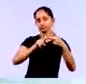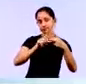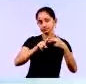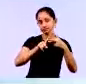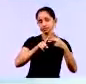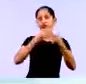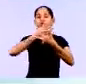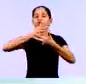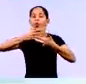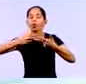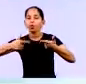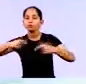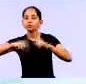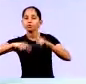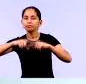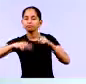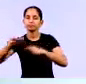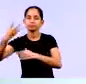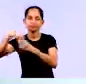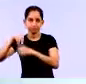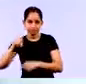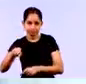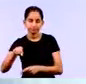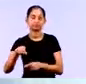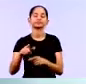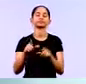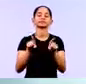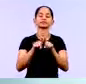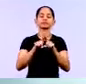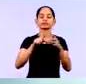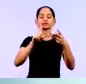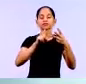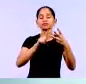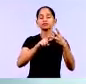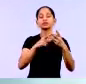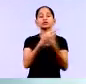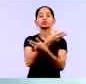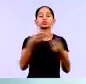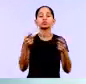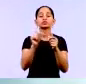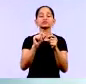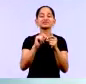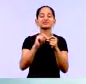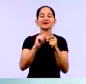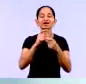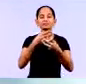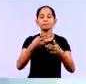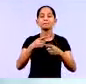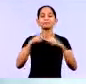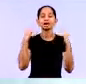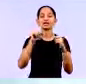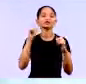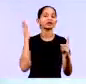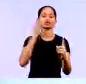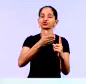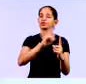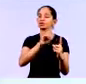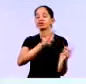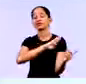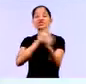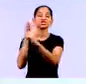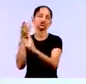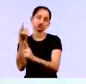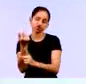de materiais e os custos indiretos de fabricação. Tá? Outro detalhe